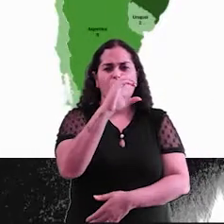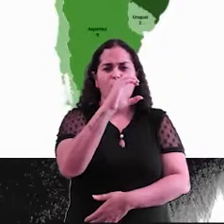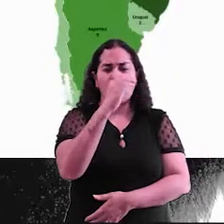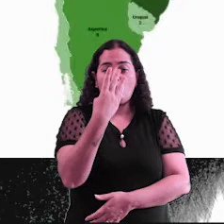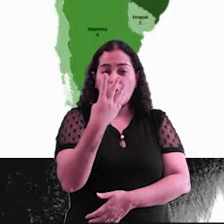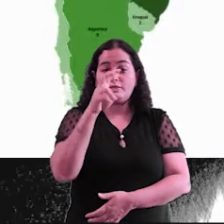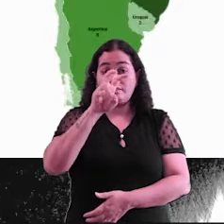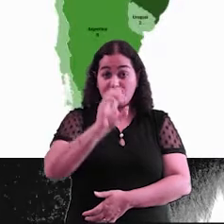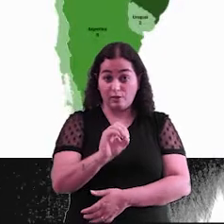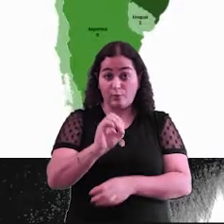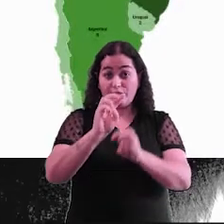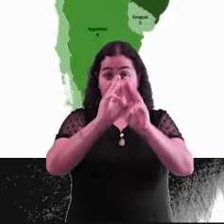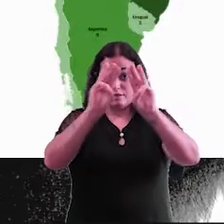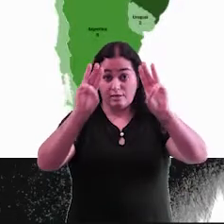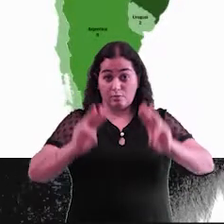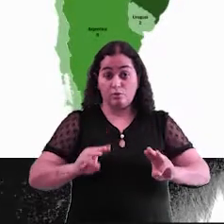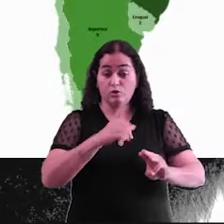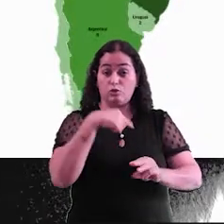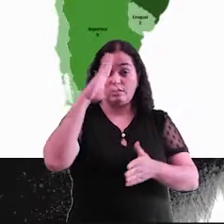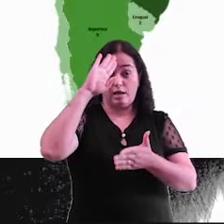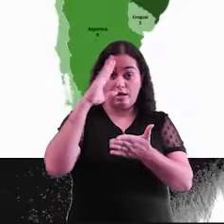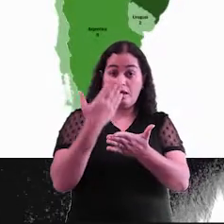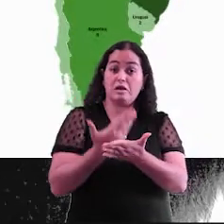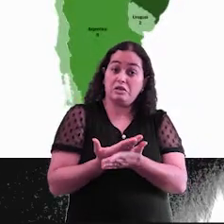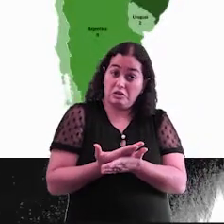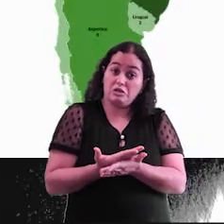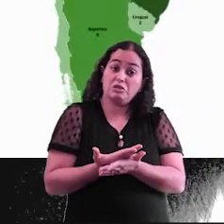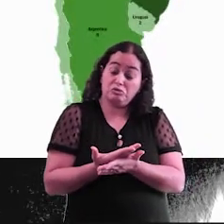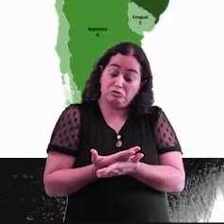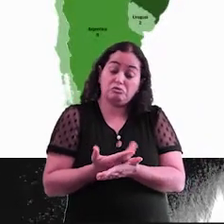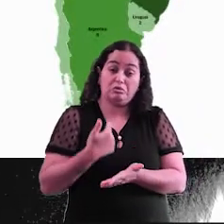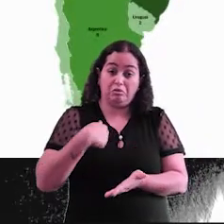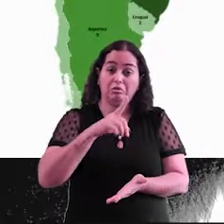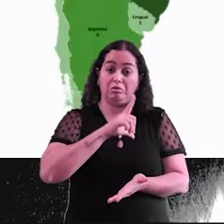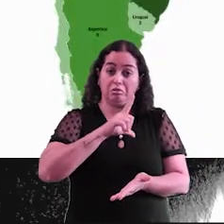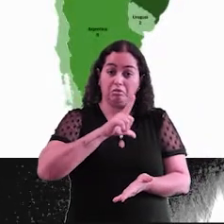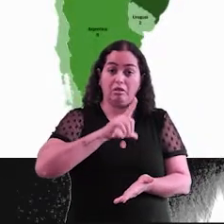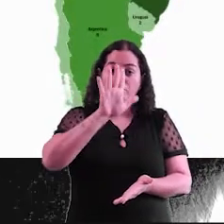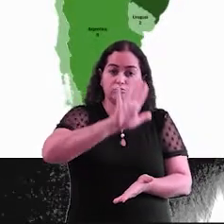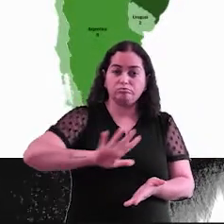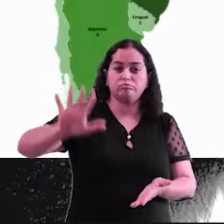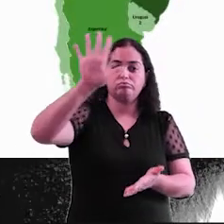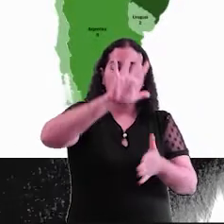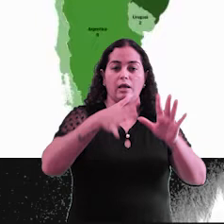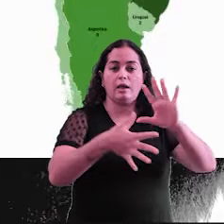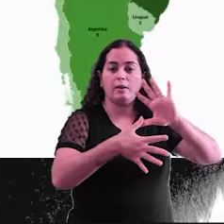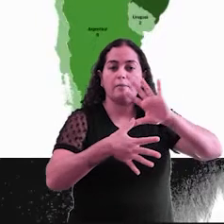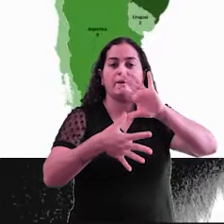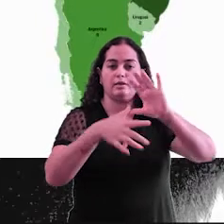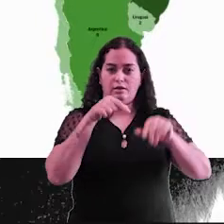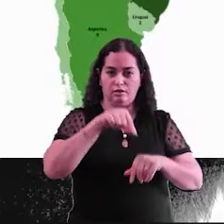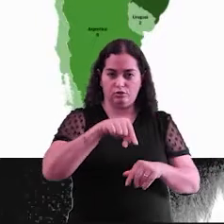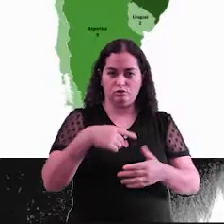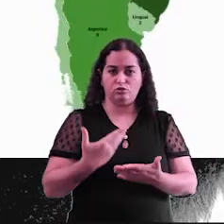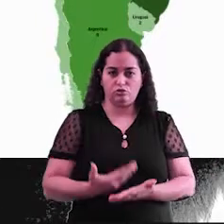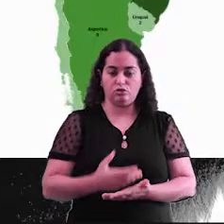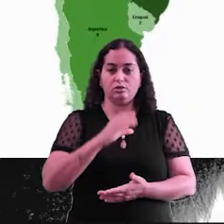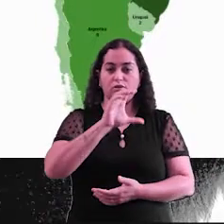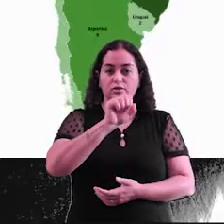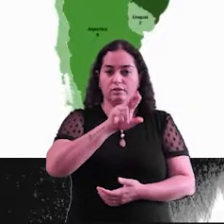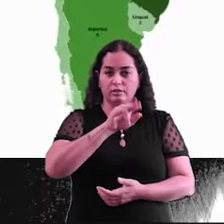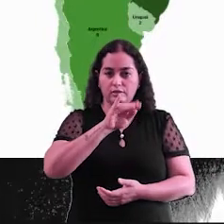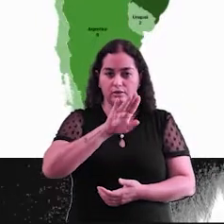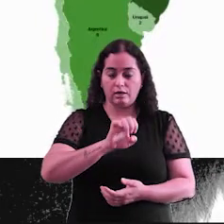na região da América Latina e Caribe. Obtivemos, então, o retorno de 109 museus de ciências de